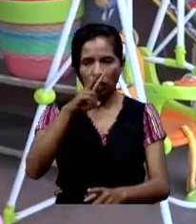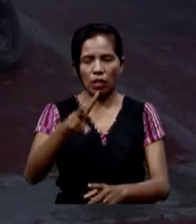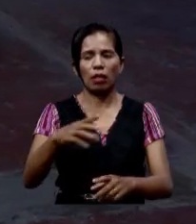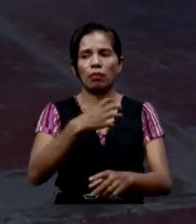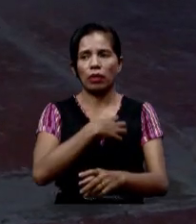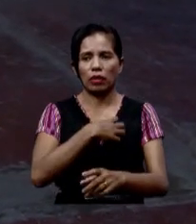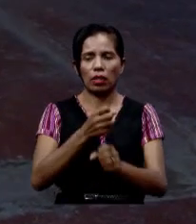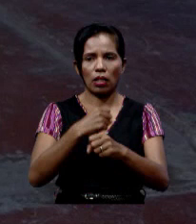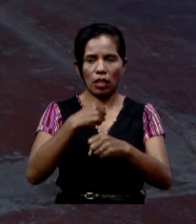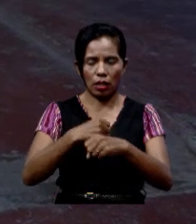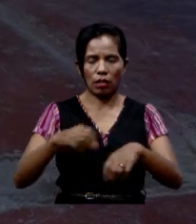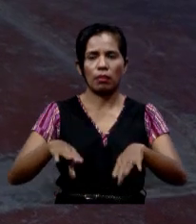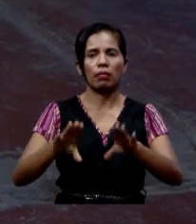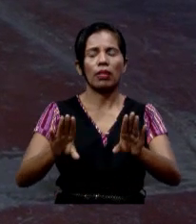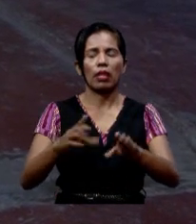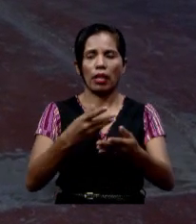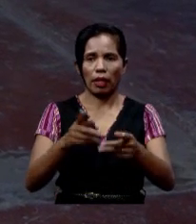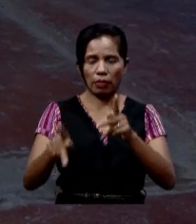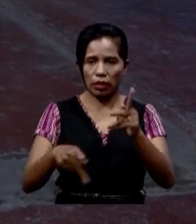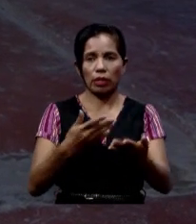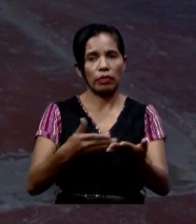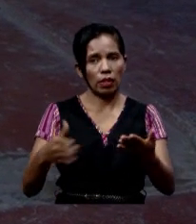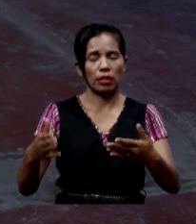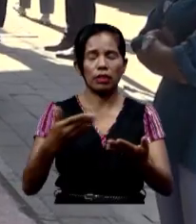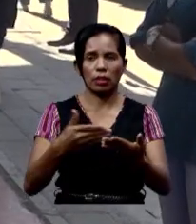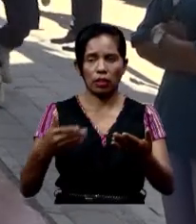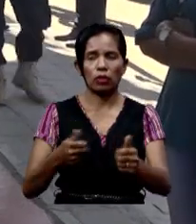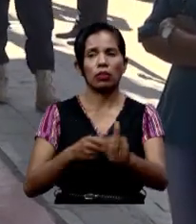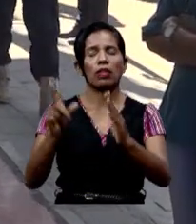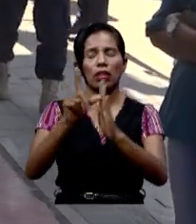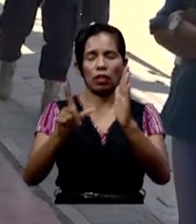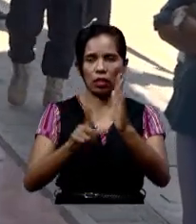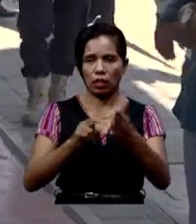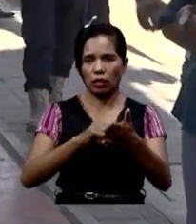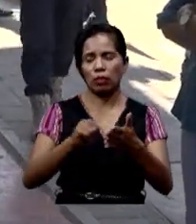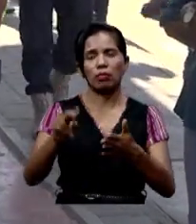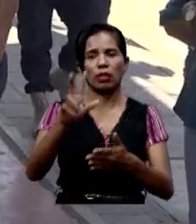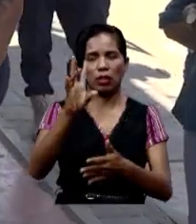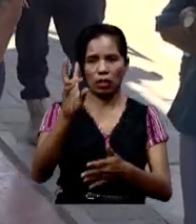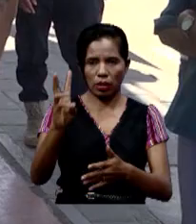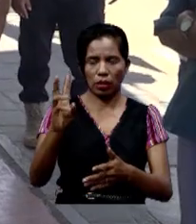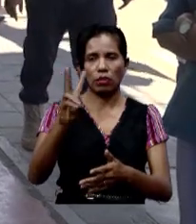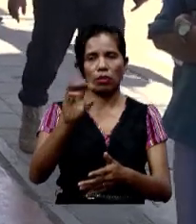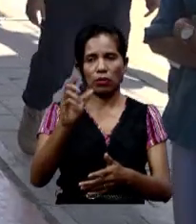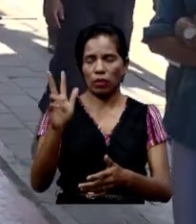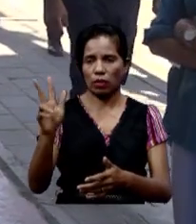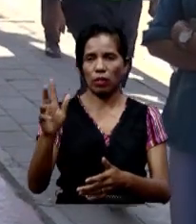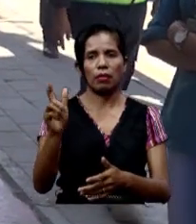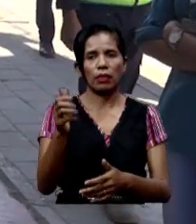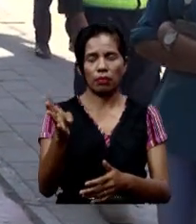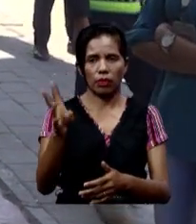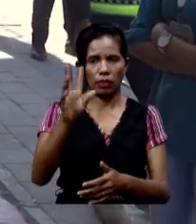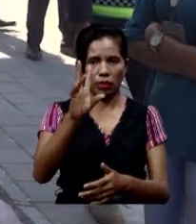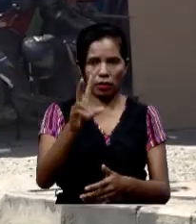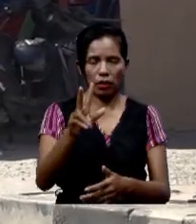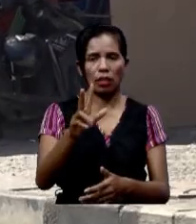Polícia Halo para Negociante Sira, baseia na Lei Código Estrada número 9, Barari Rua Tolo, artigo Ratnuno Recentolo, Nebe